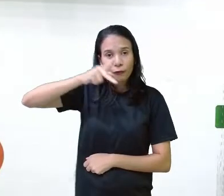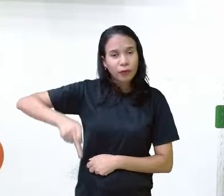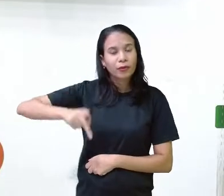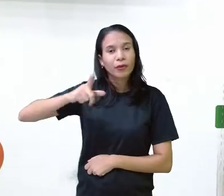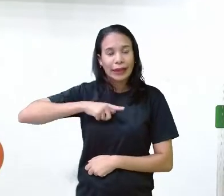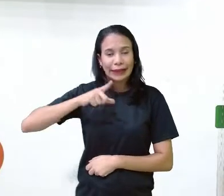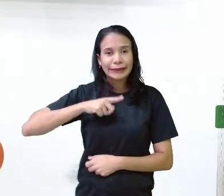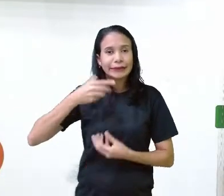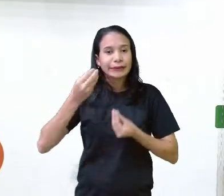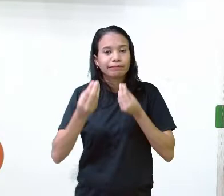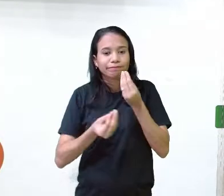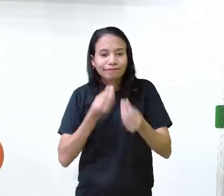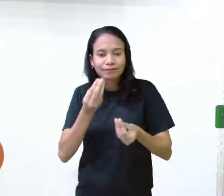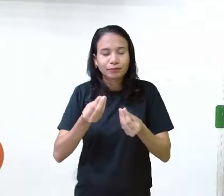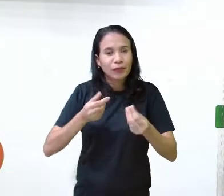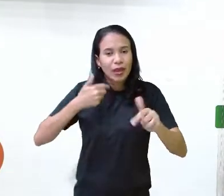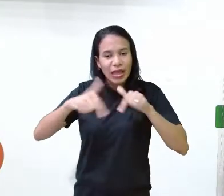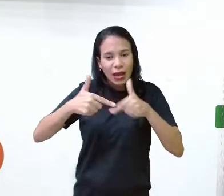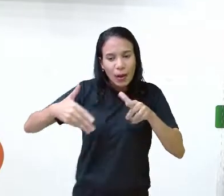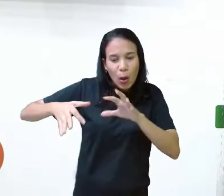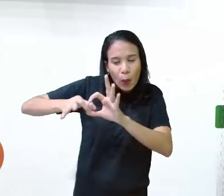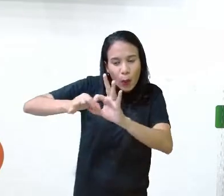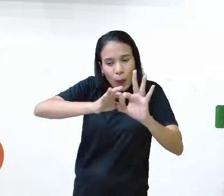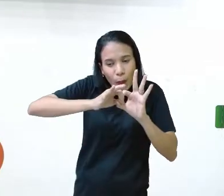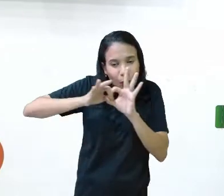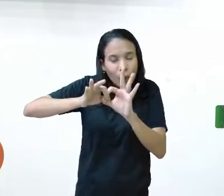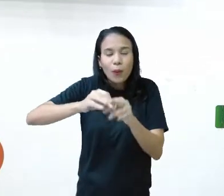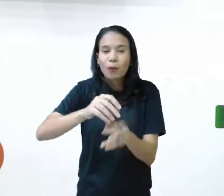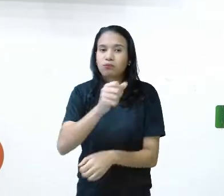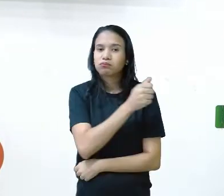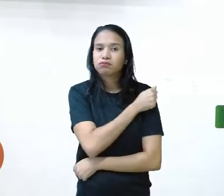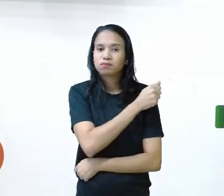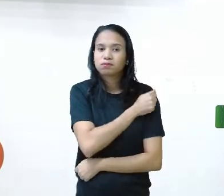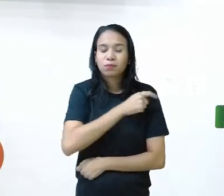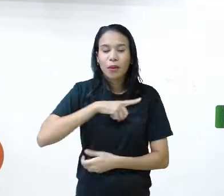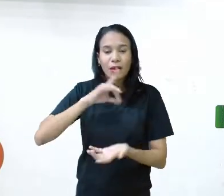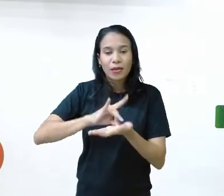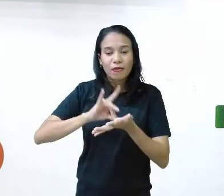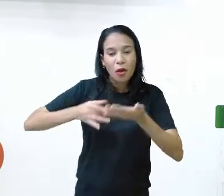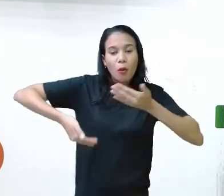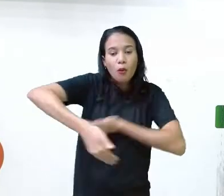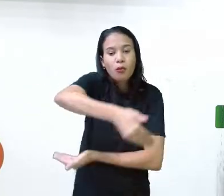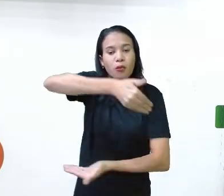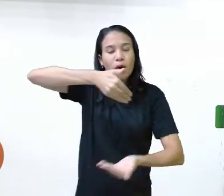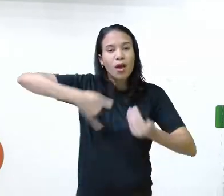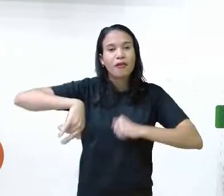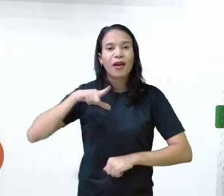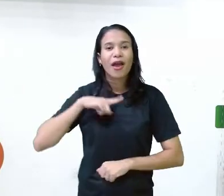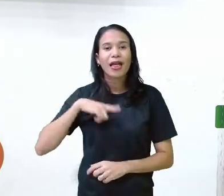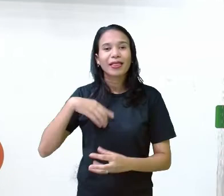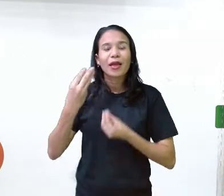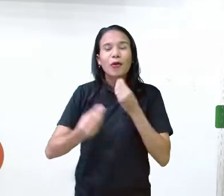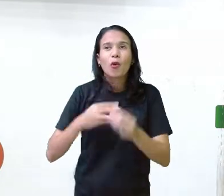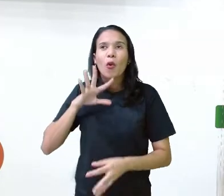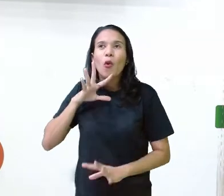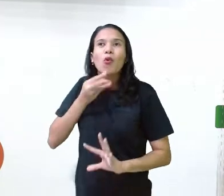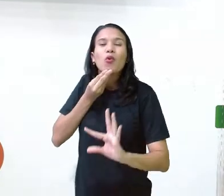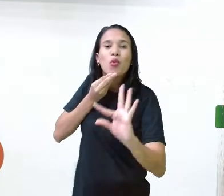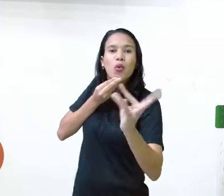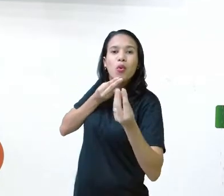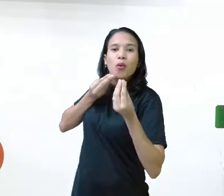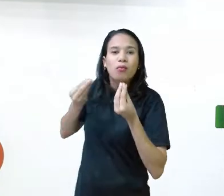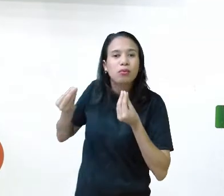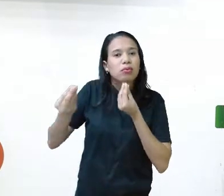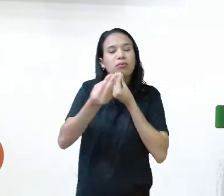quando existe esse trabalho colaborativo, quando os estudantes eles se envolvem, existe aquela troca, aquela